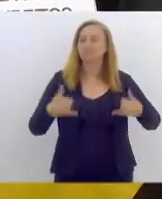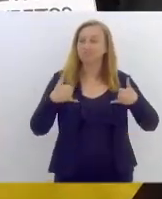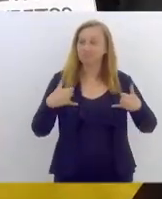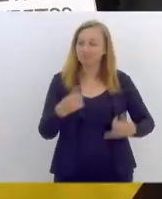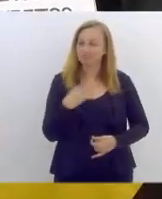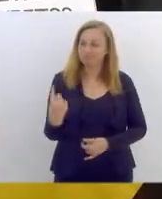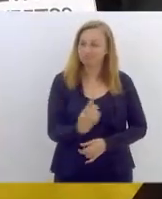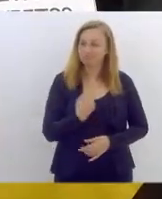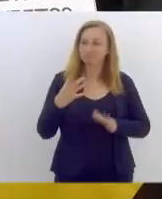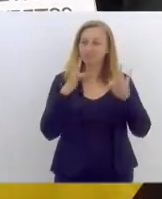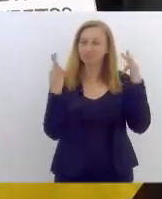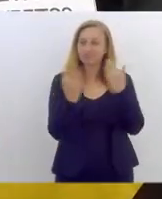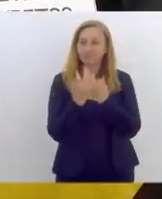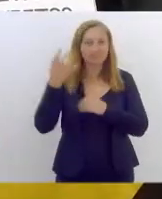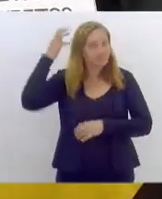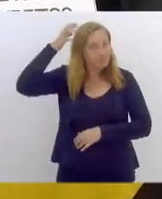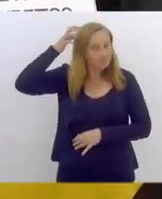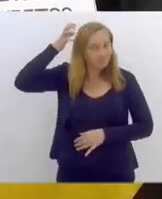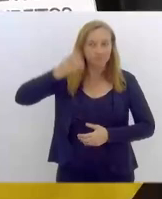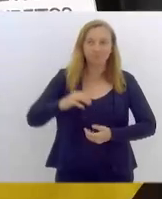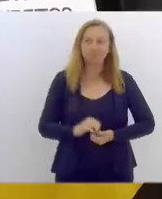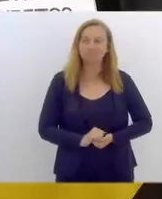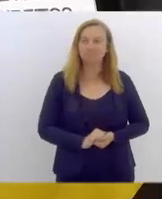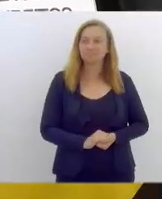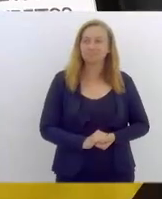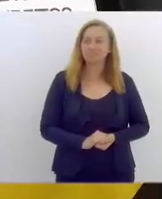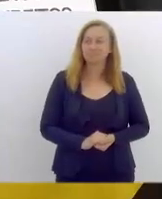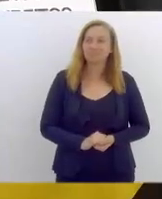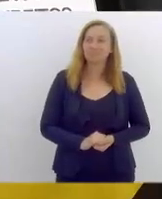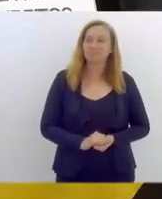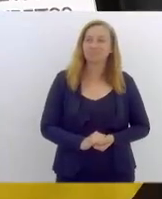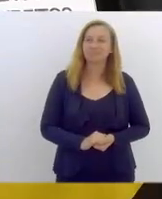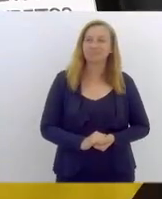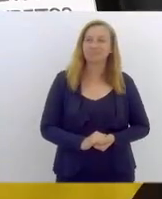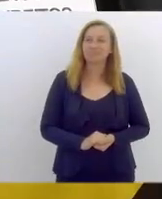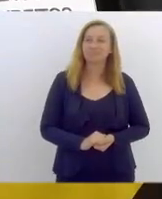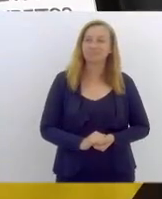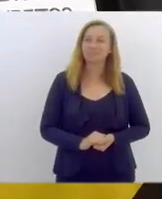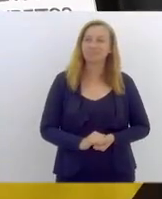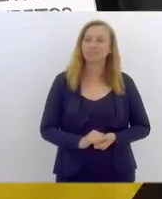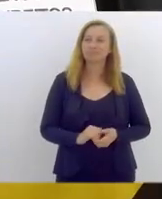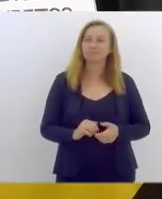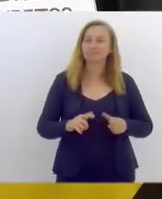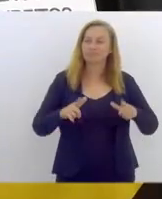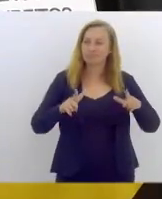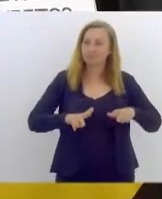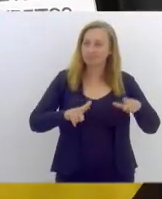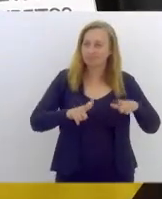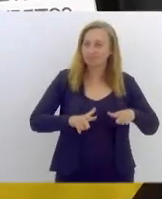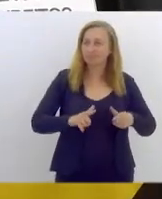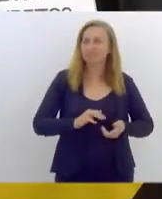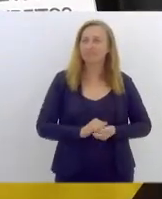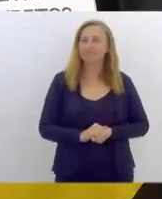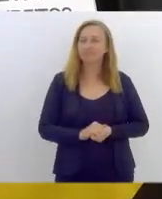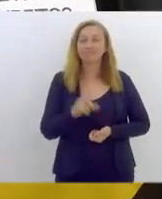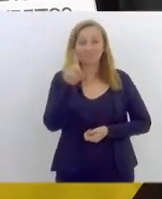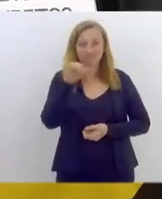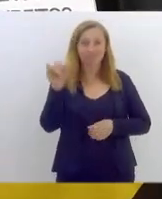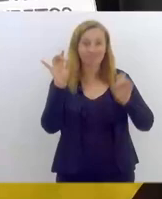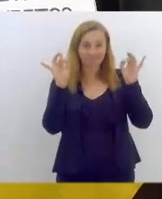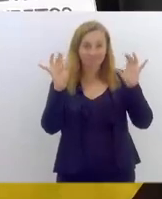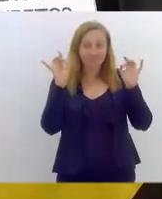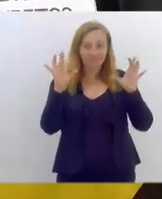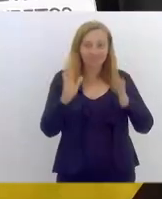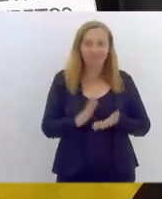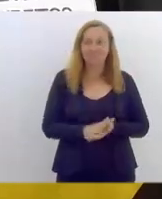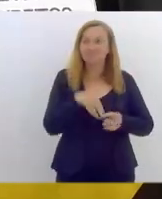enquanto família da Marielle, estar aqui ocupando esse espaço e também um dia especial. Eu acho